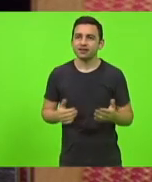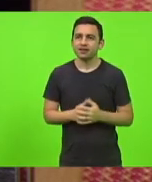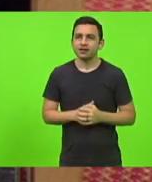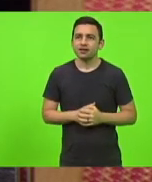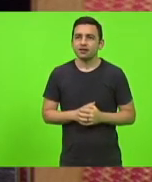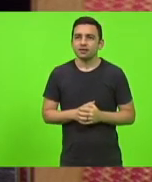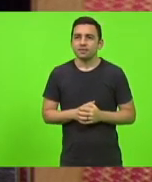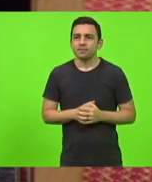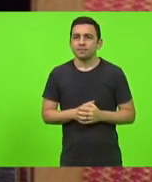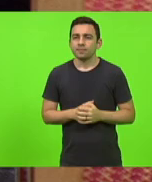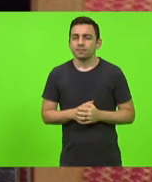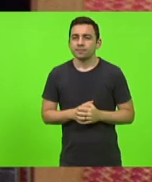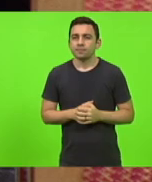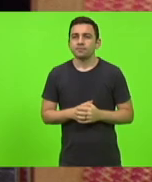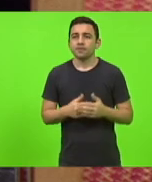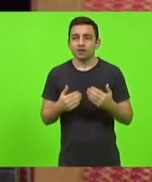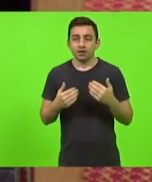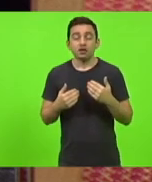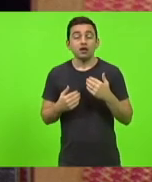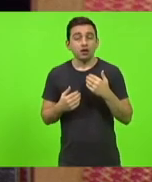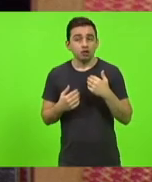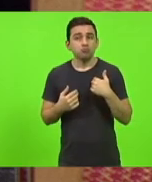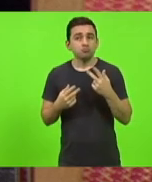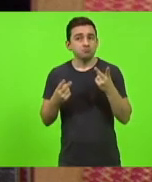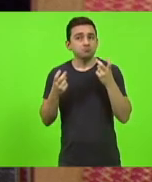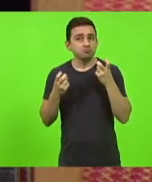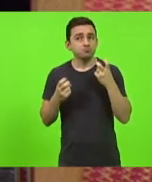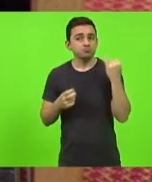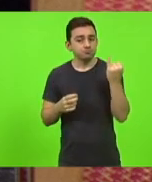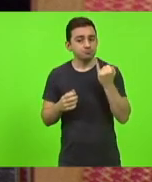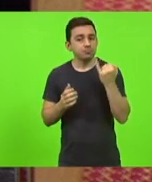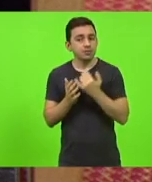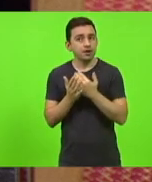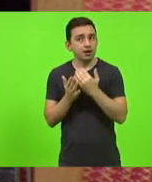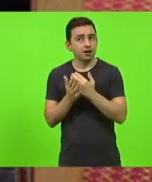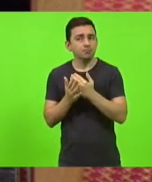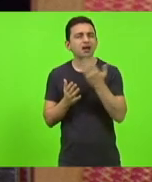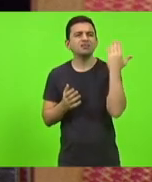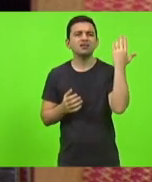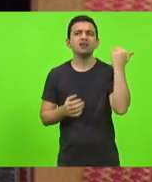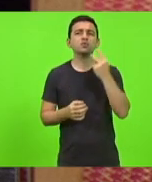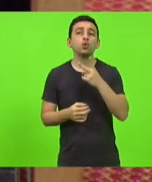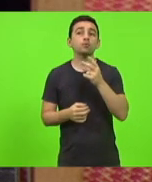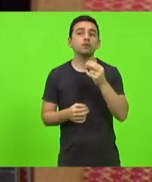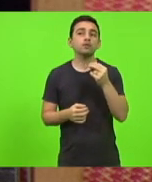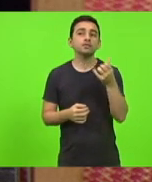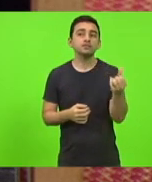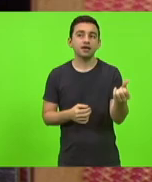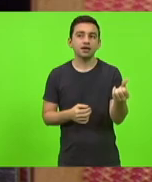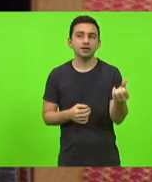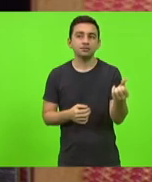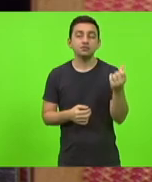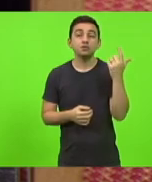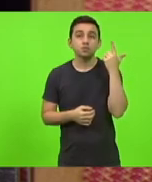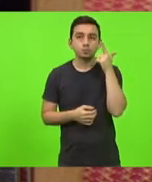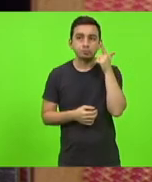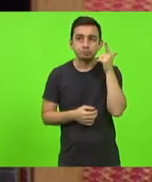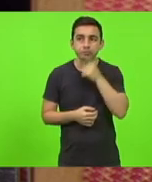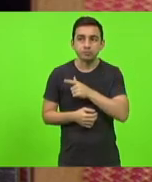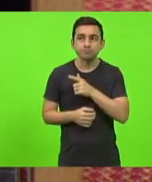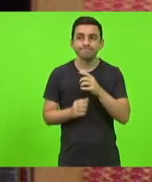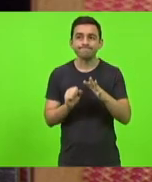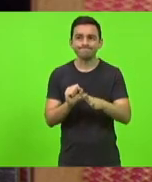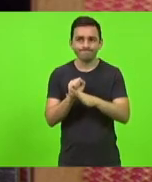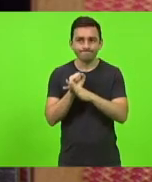vejo tão importante quanto lá em 2006 a gente conseguiu